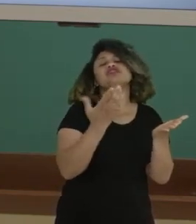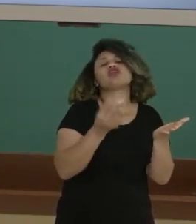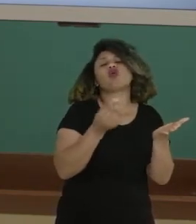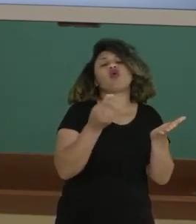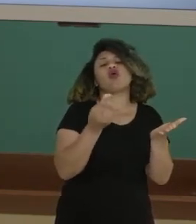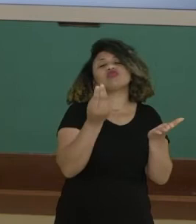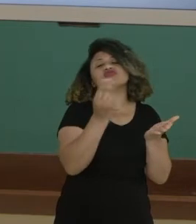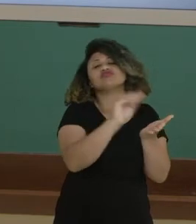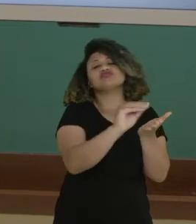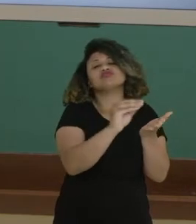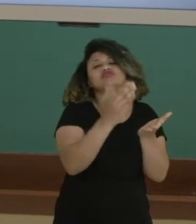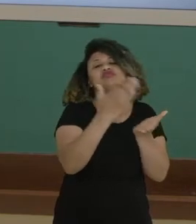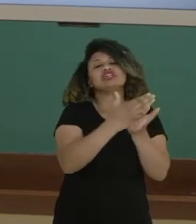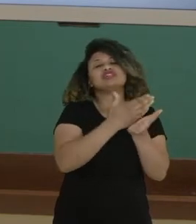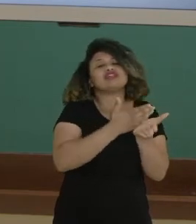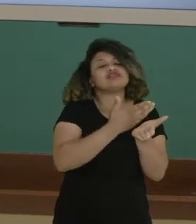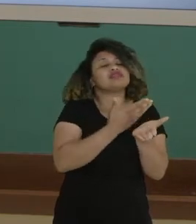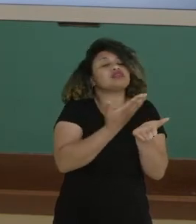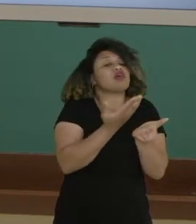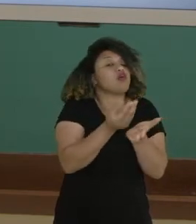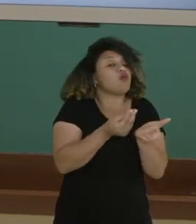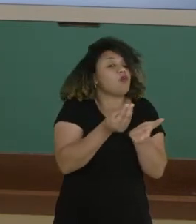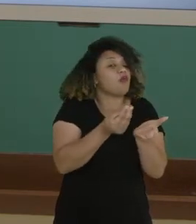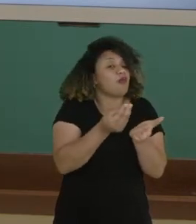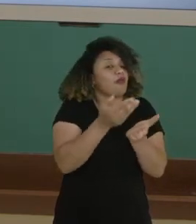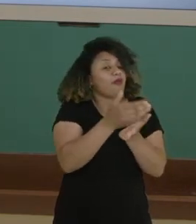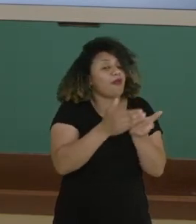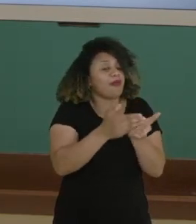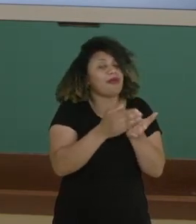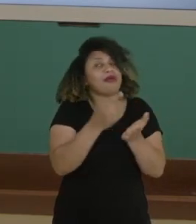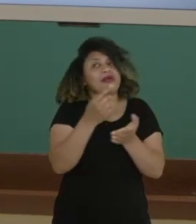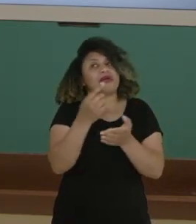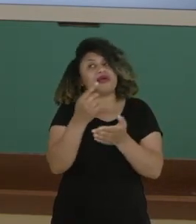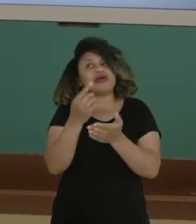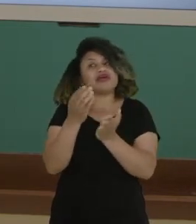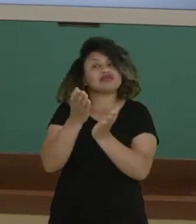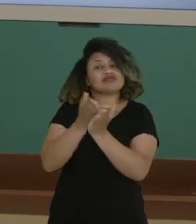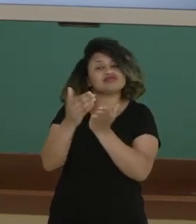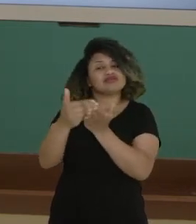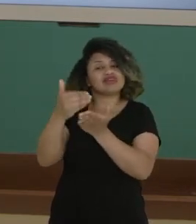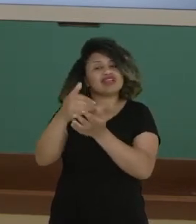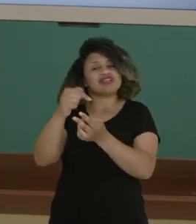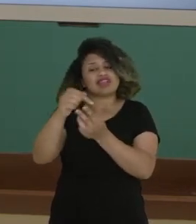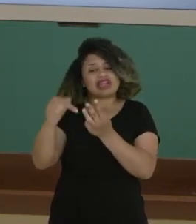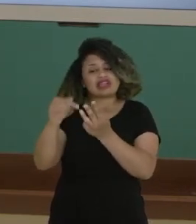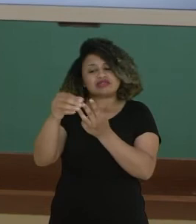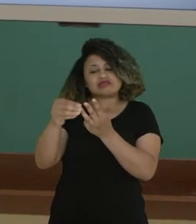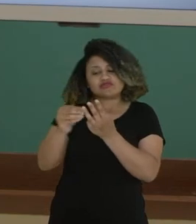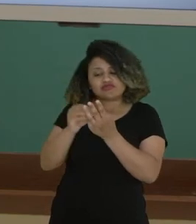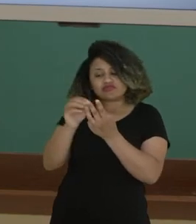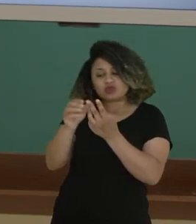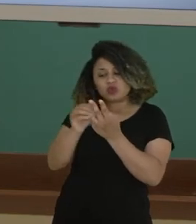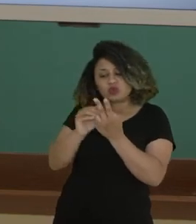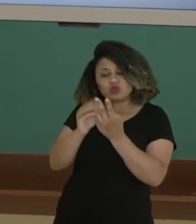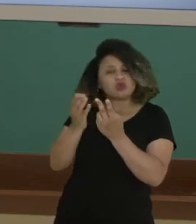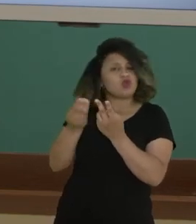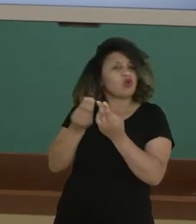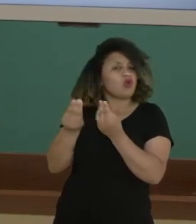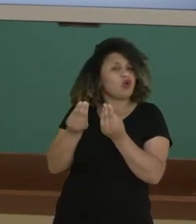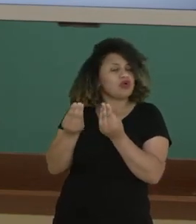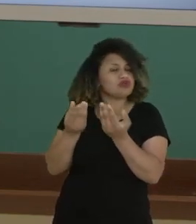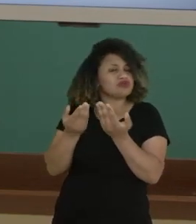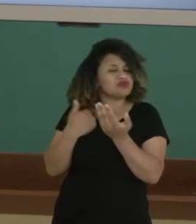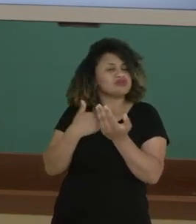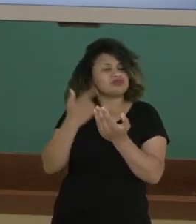não sei quem é? Como que eu escrevo 1/3 de alguma coisa que eu não sei quem é? Acho que eu vou deixar você pensar